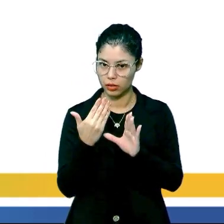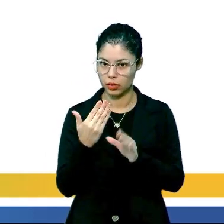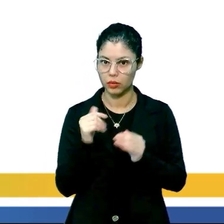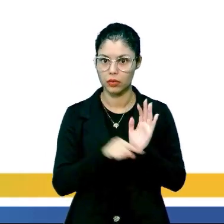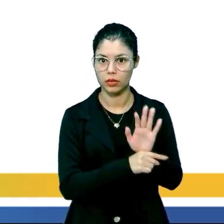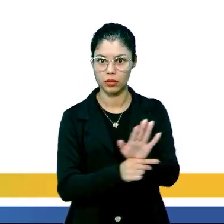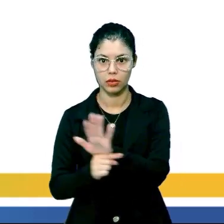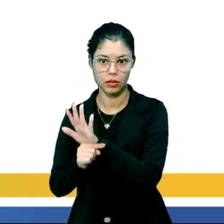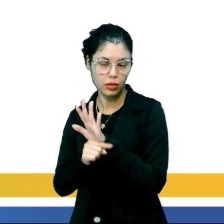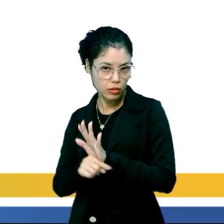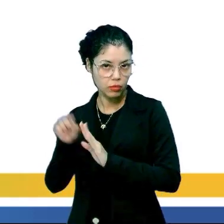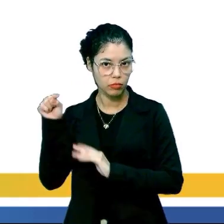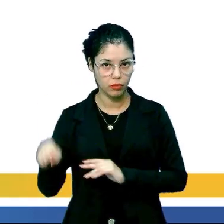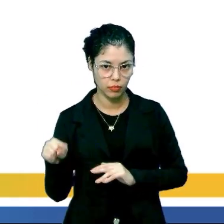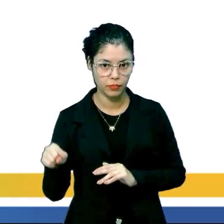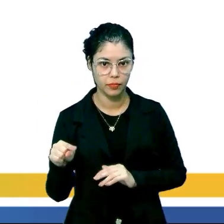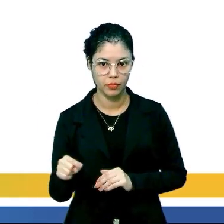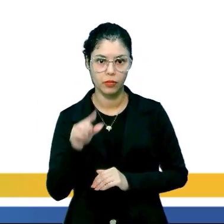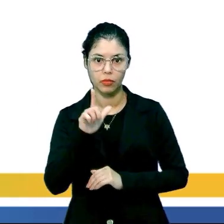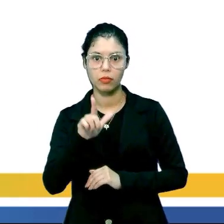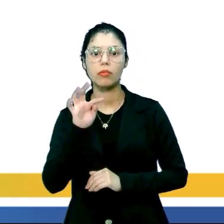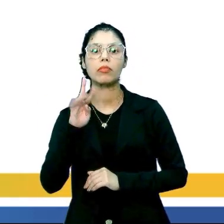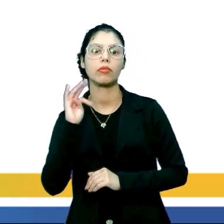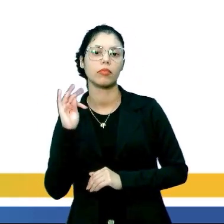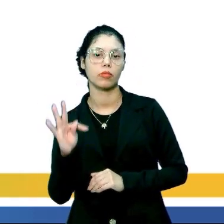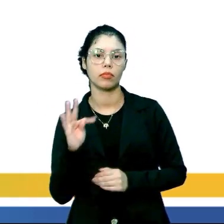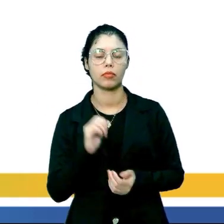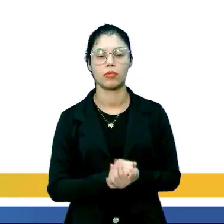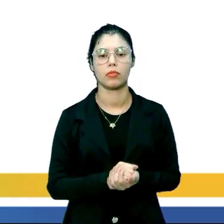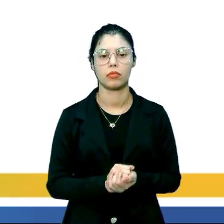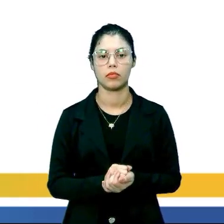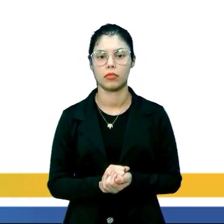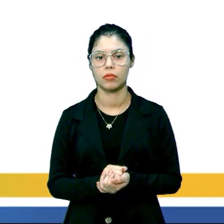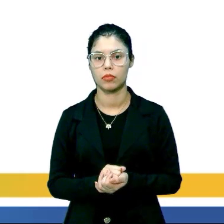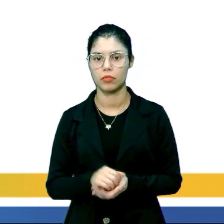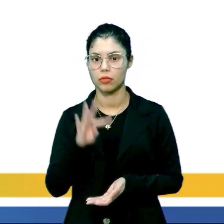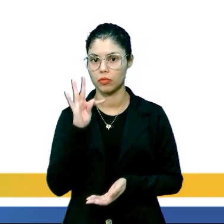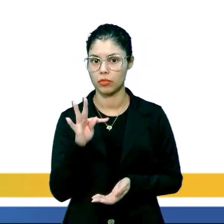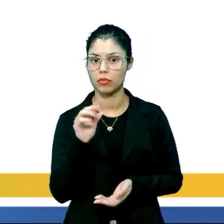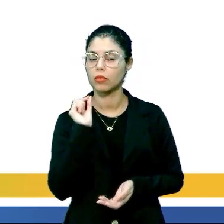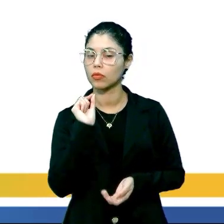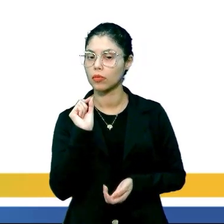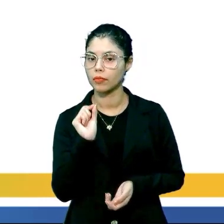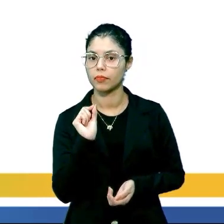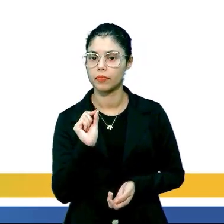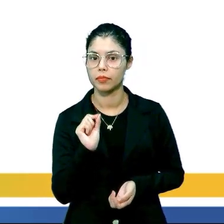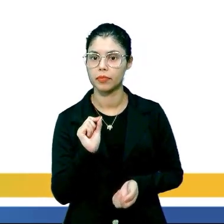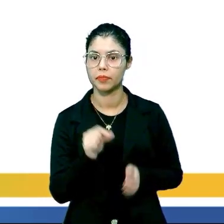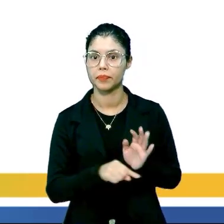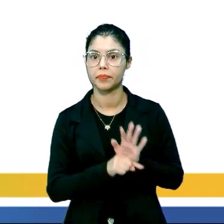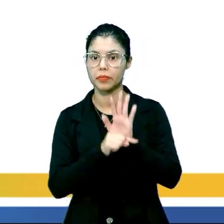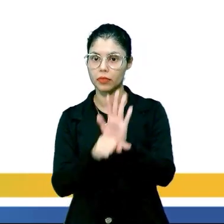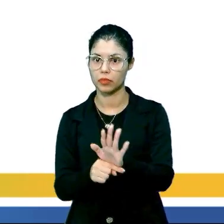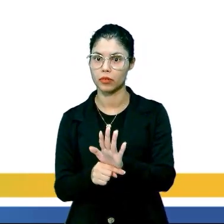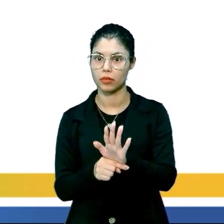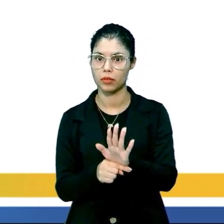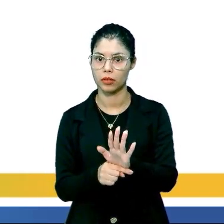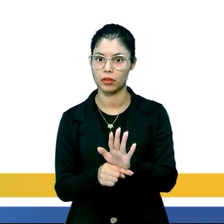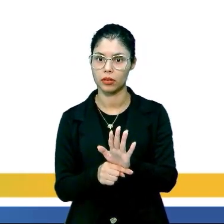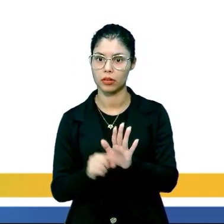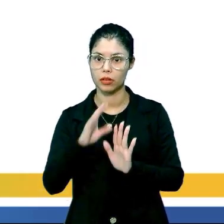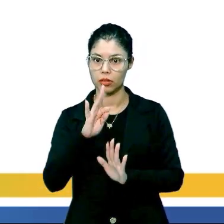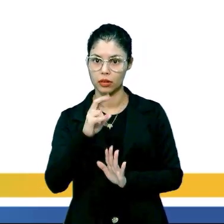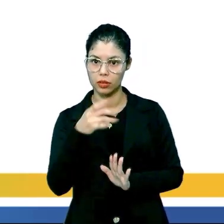e apresentou. Tá aqui, linfócito T. A função do linfócito T é o seguinte, é apresentar para o linfócito